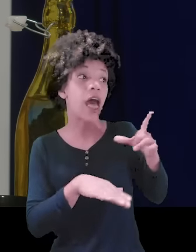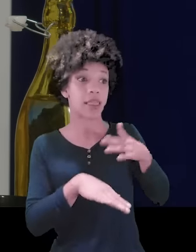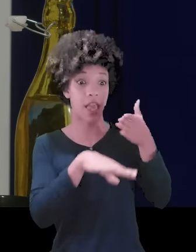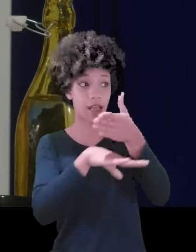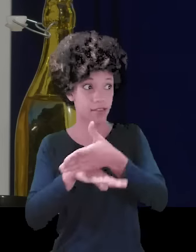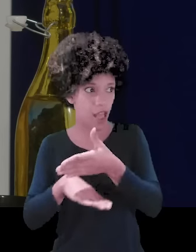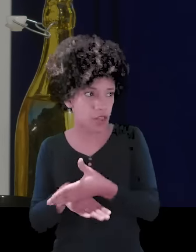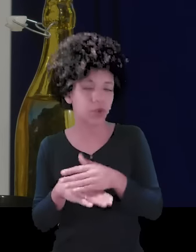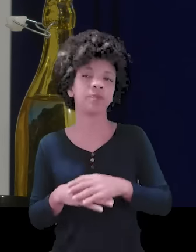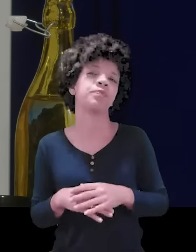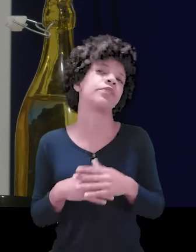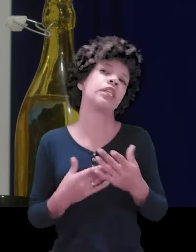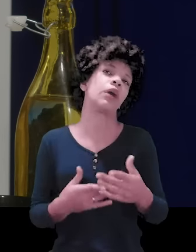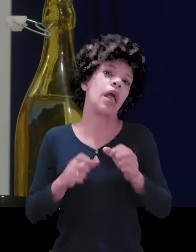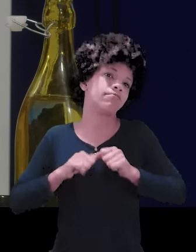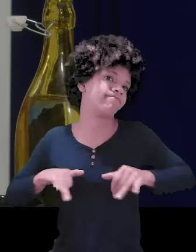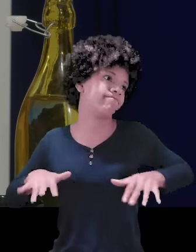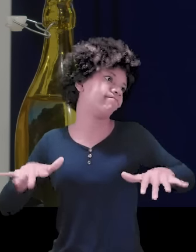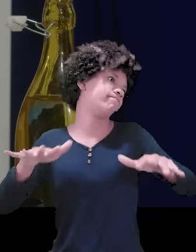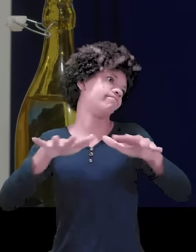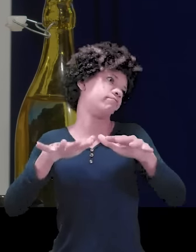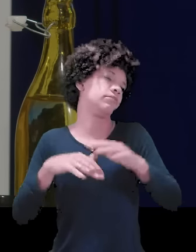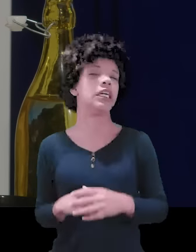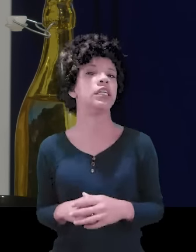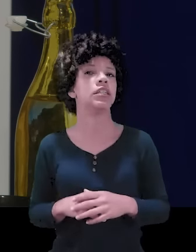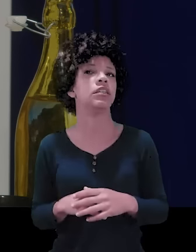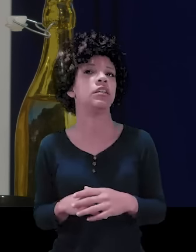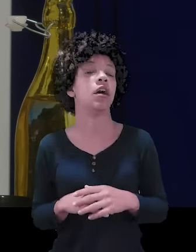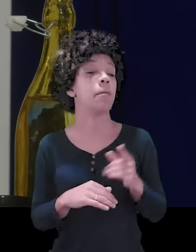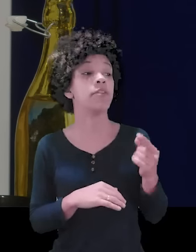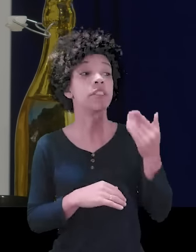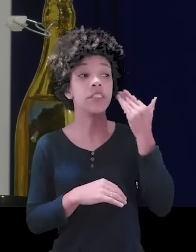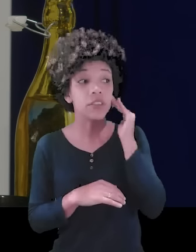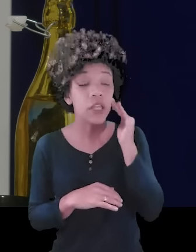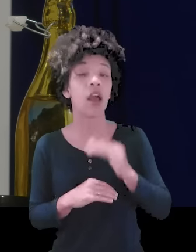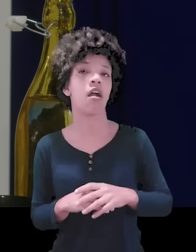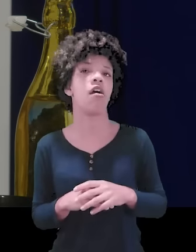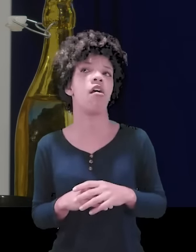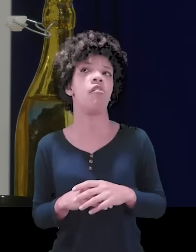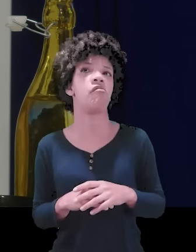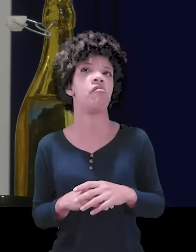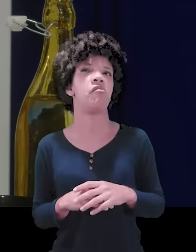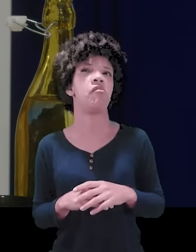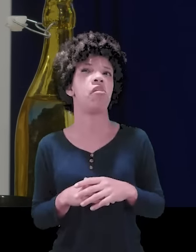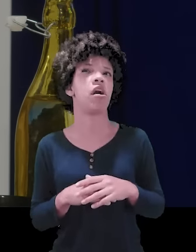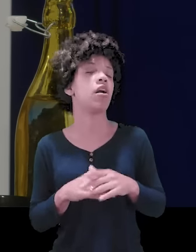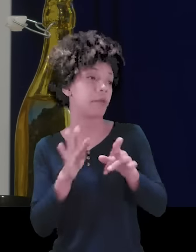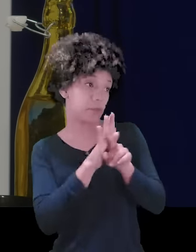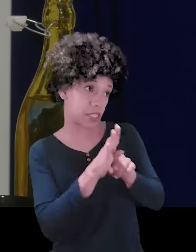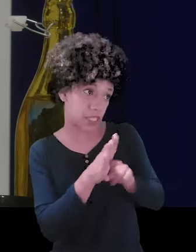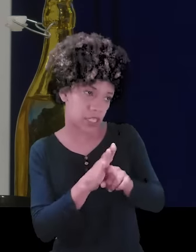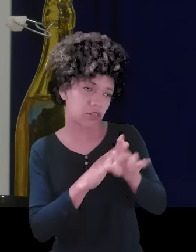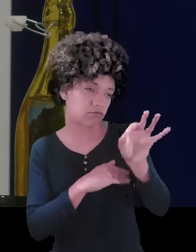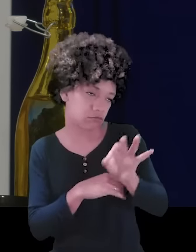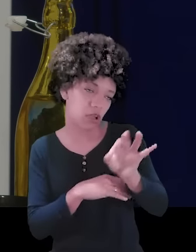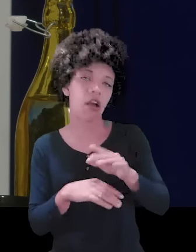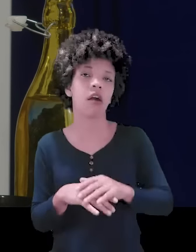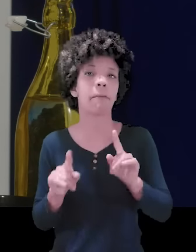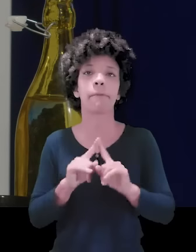então assim a gente fala que é disseminado tá é para você ter noção a gente eu falo em dados né